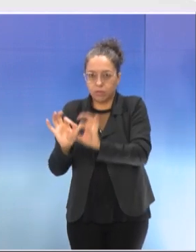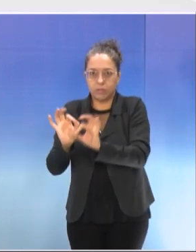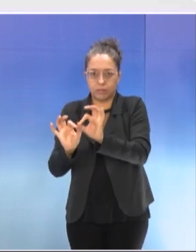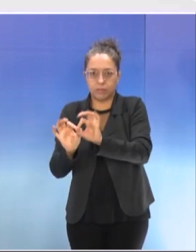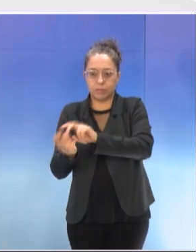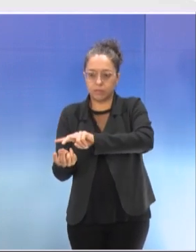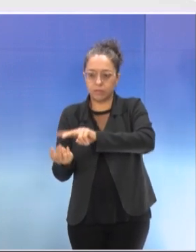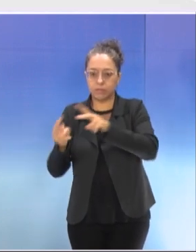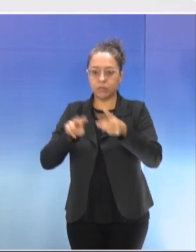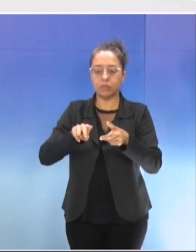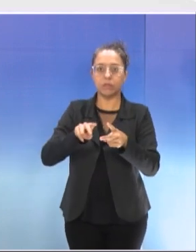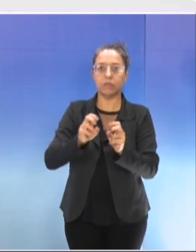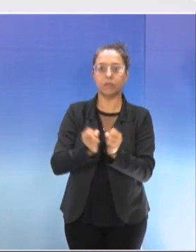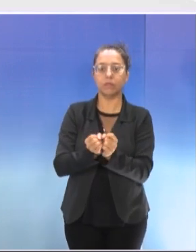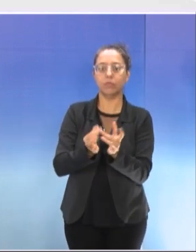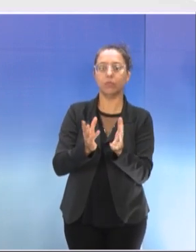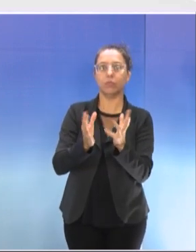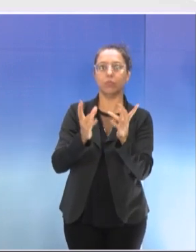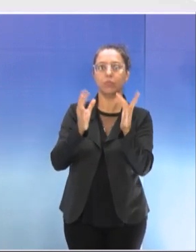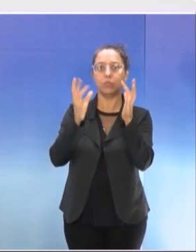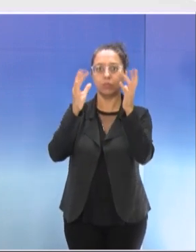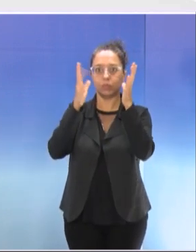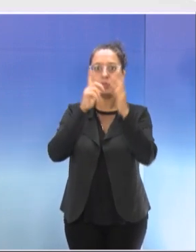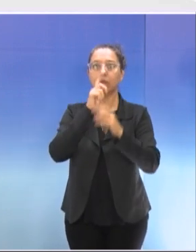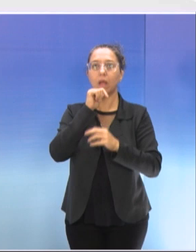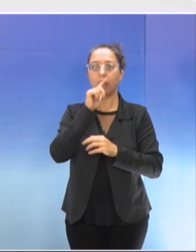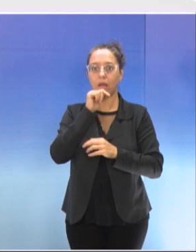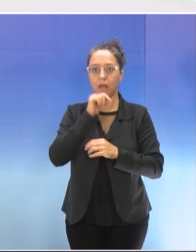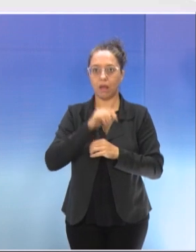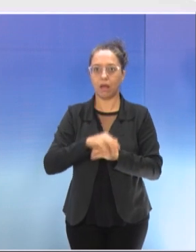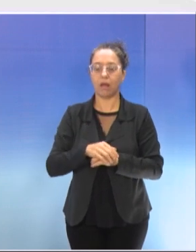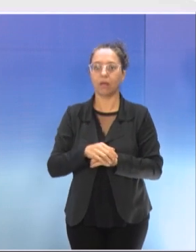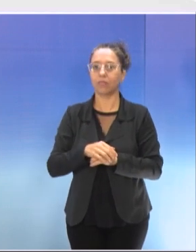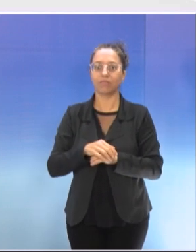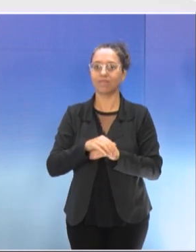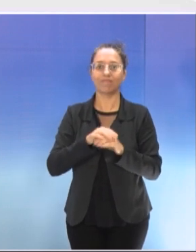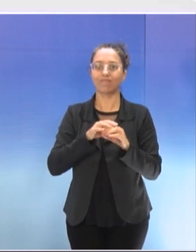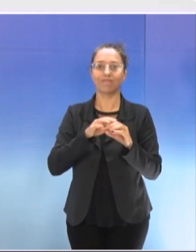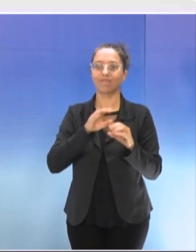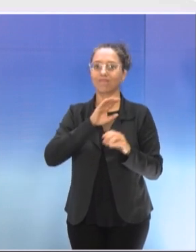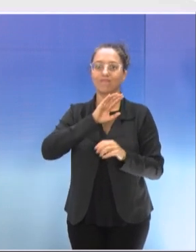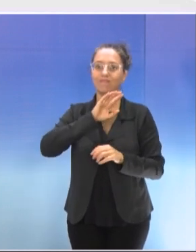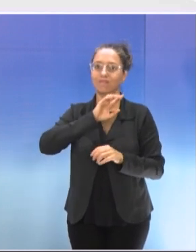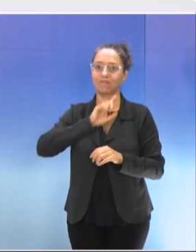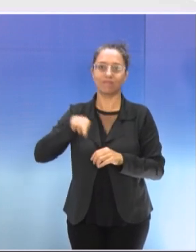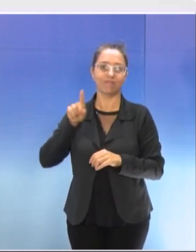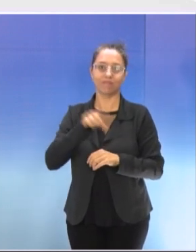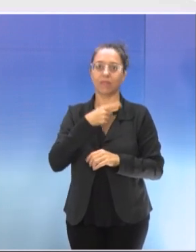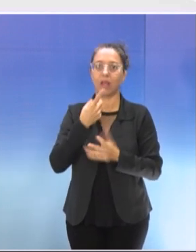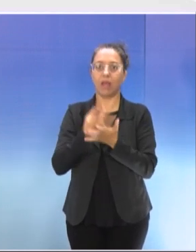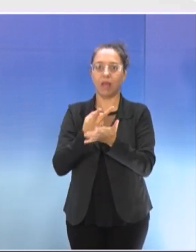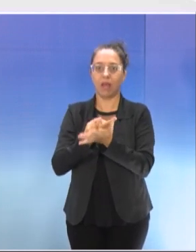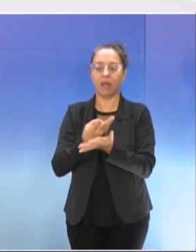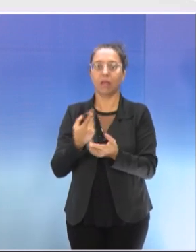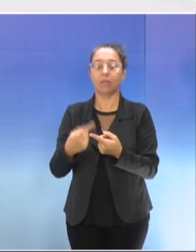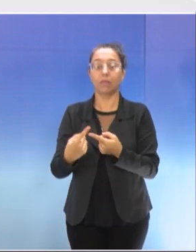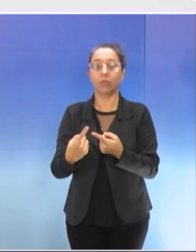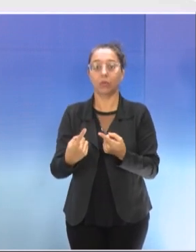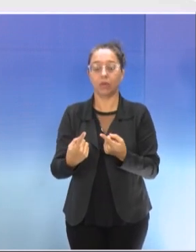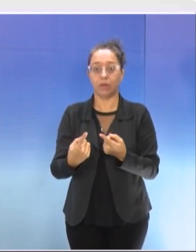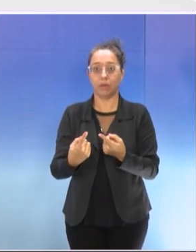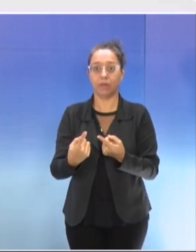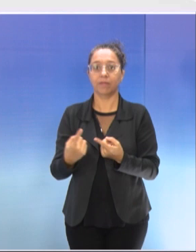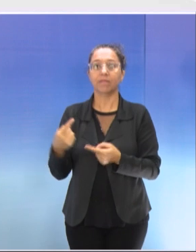a evaporação do solvente. Também é um distrator, está errada. Por quê, professor? Porque